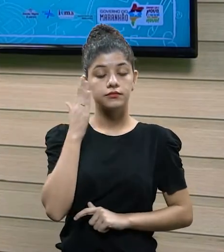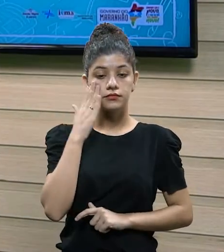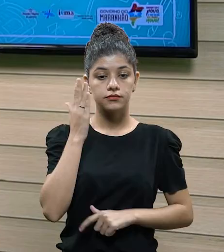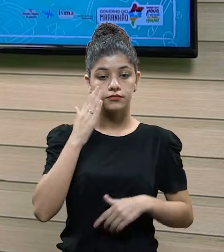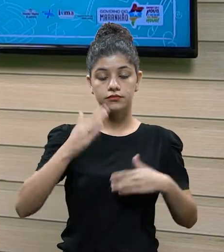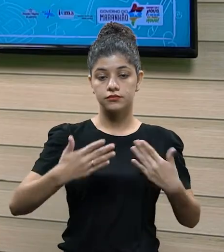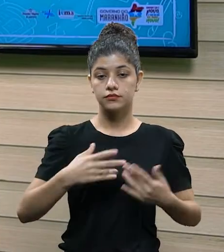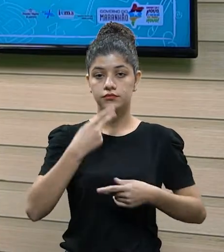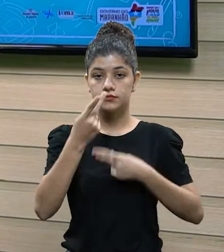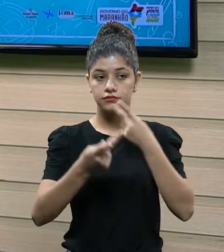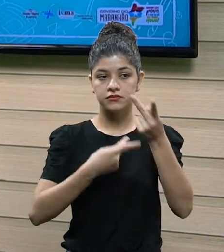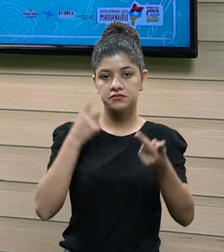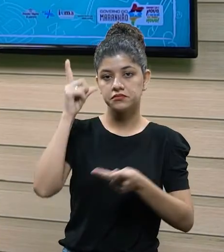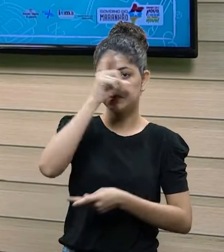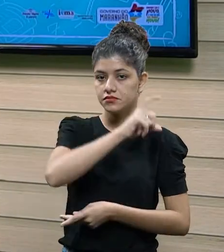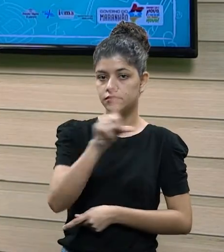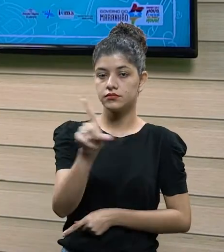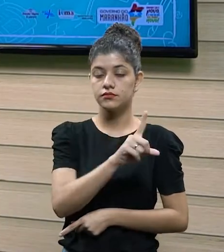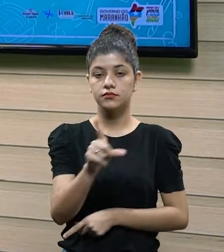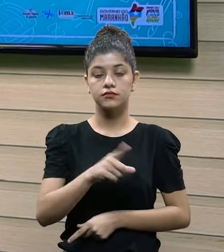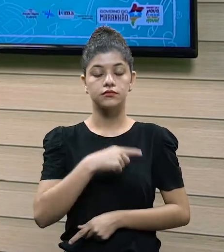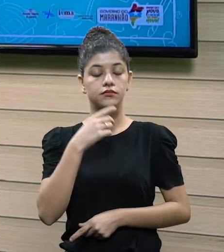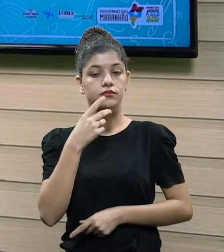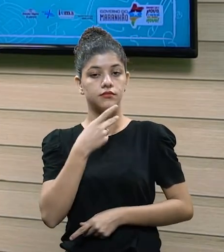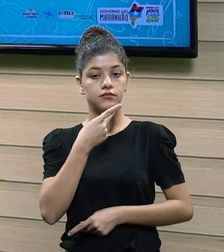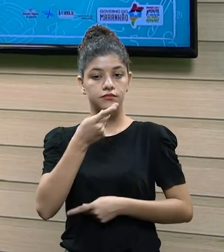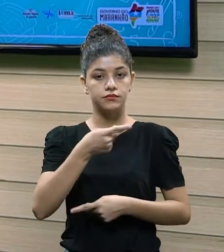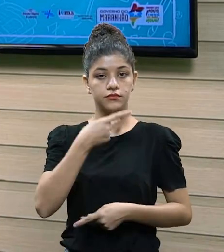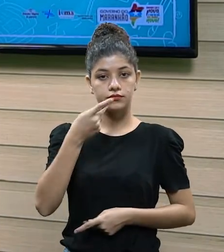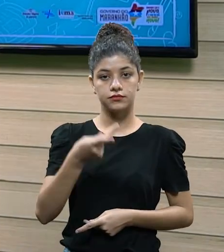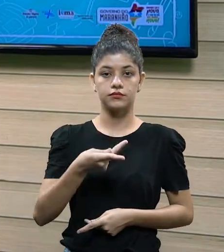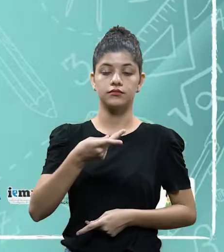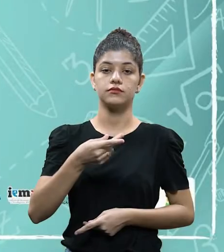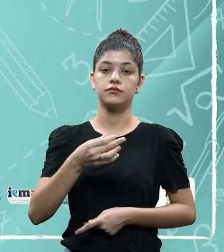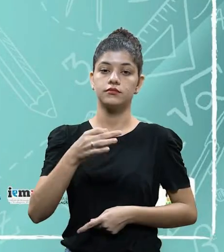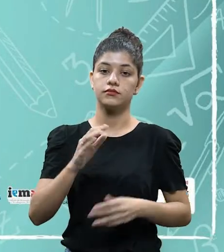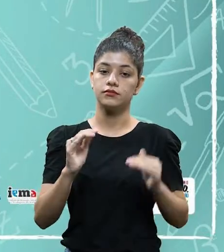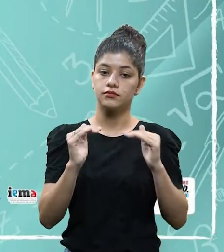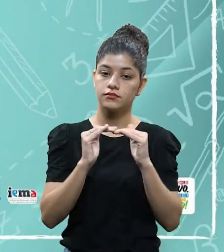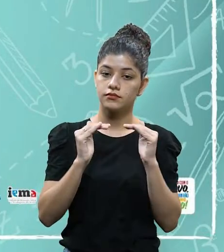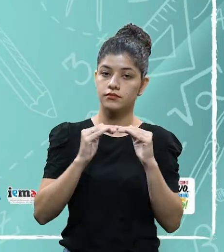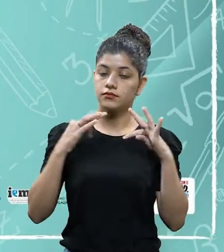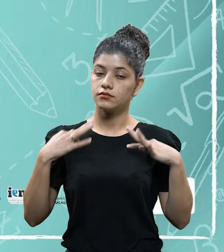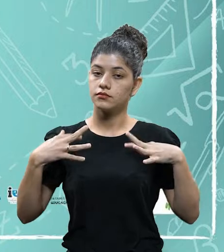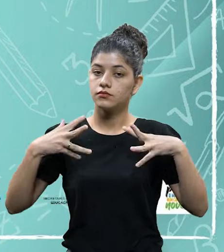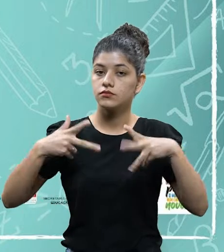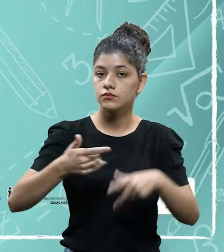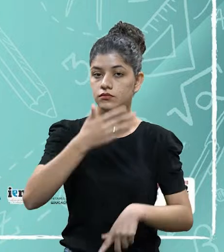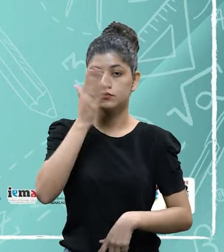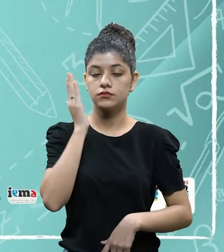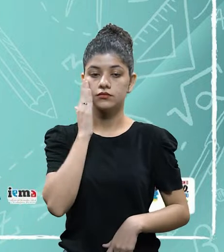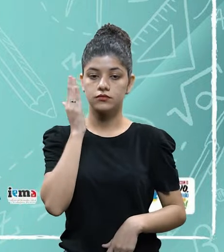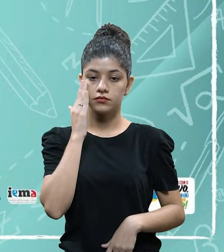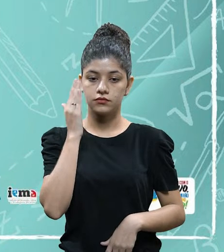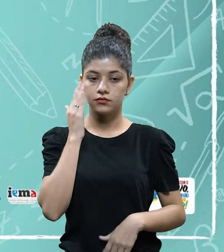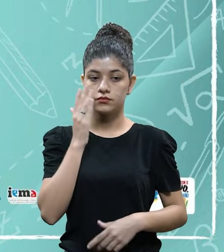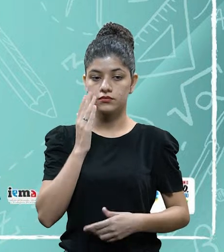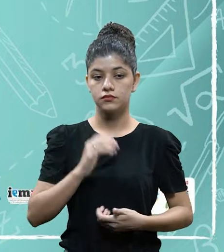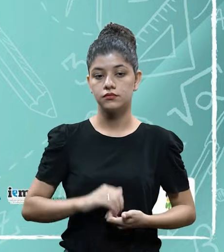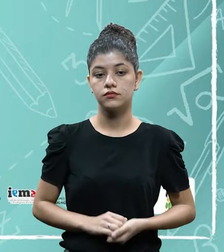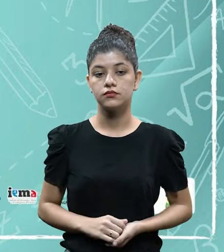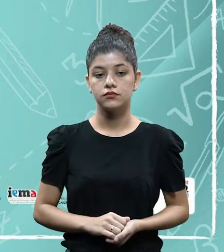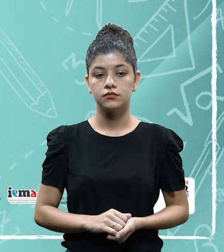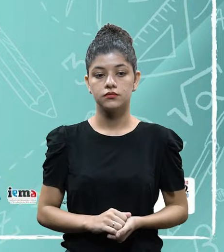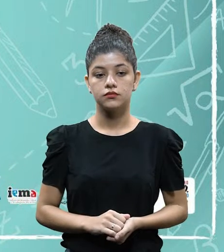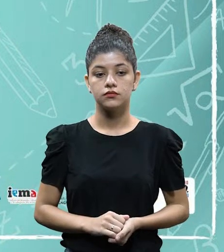compreender. Então não é falar difícil, mas é falar de uma forma clara e objetiva. Como eu falei há pouco para vocês, só para a